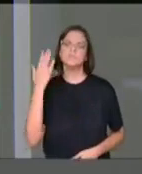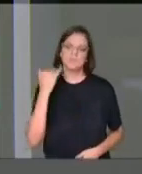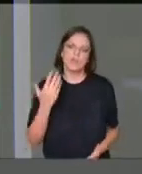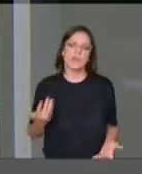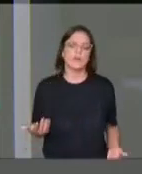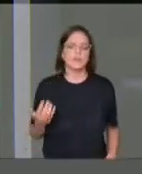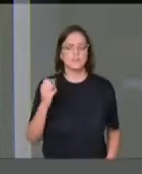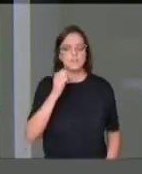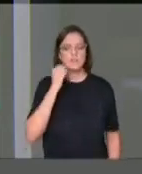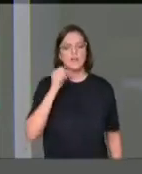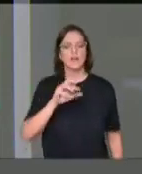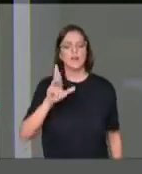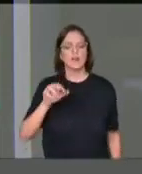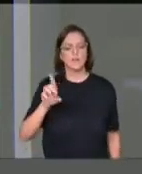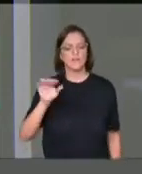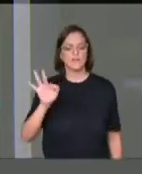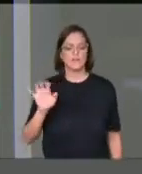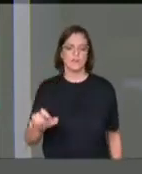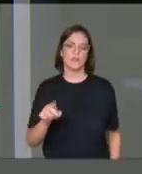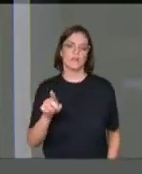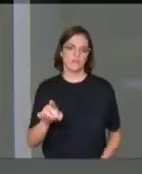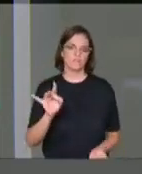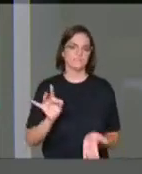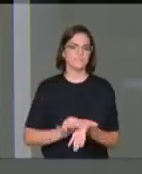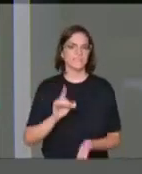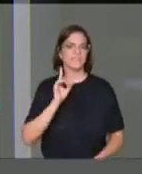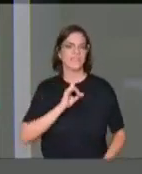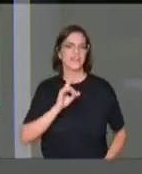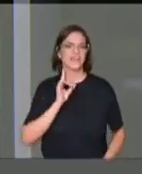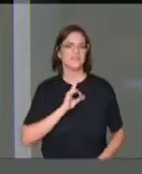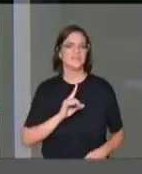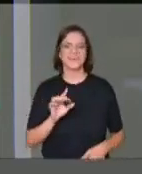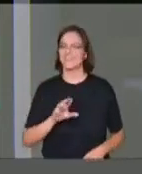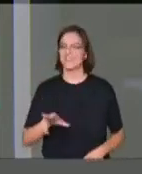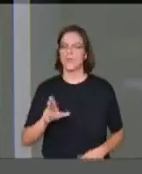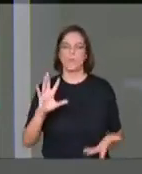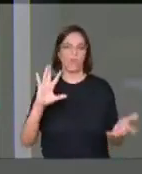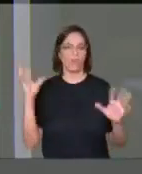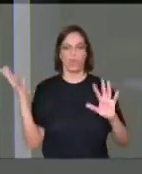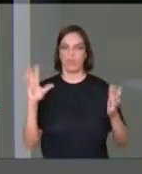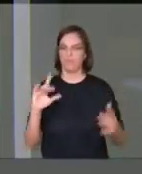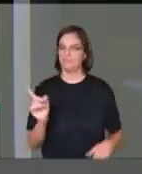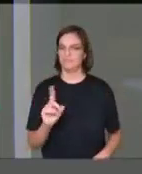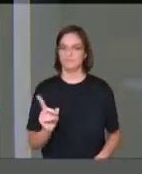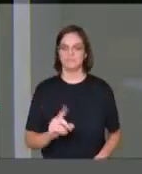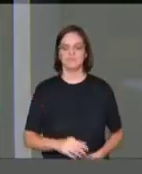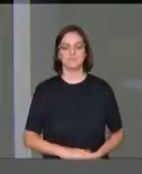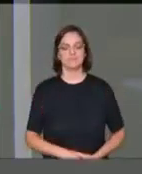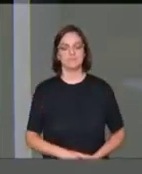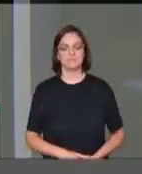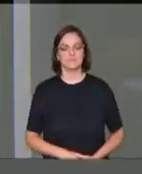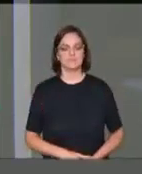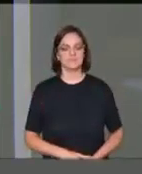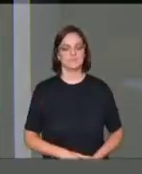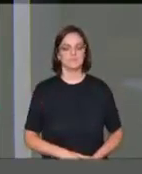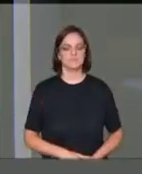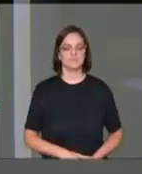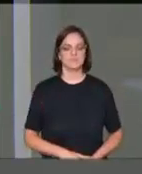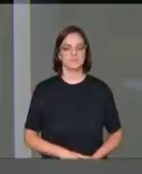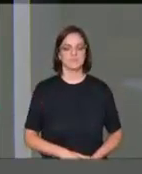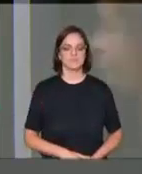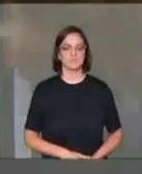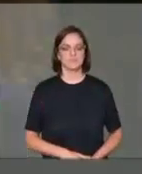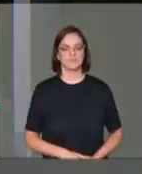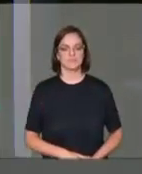Senador Randolfo, representando aqui o Senado, que é flamenguista de verdade, viu, Antônio? Não é de circunstância. Dizer que um